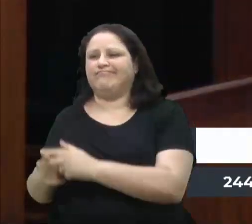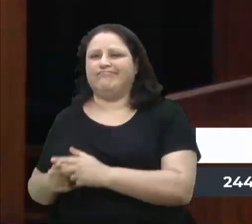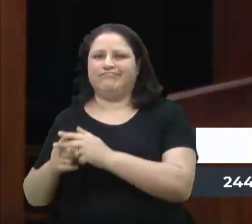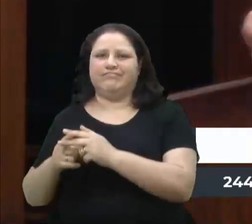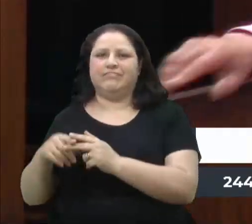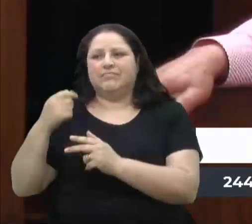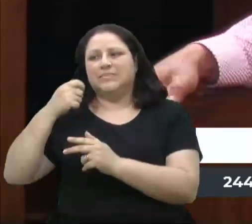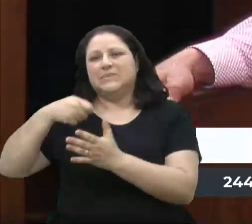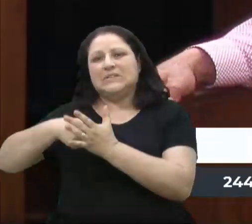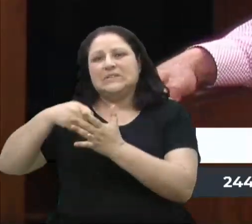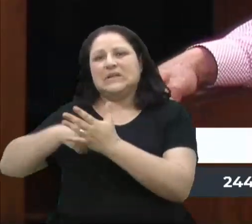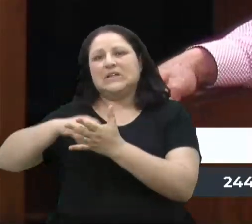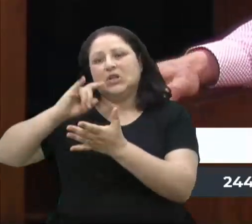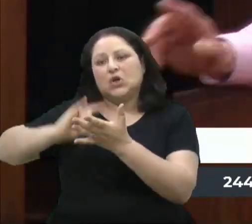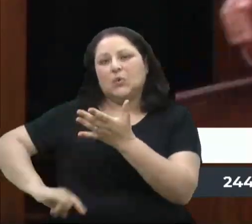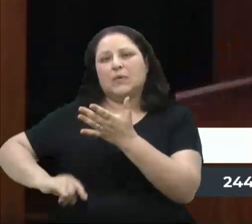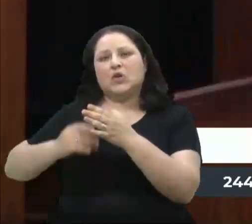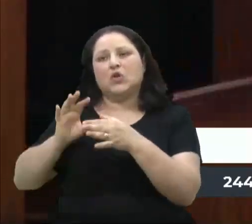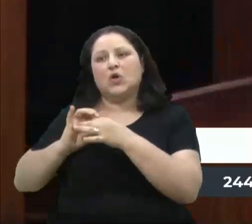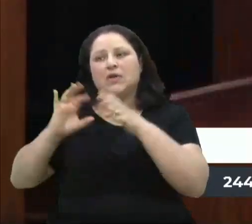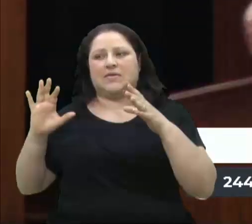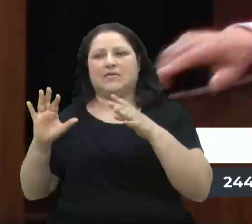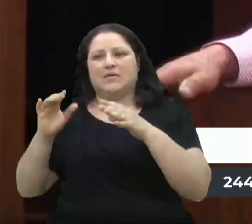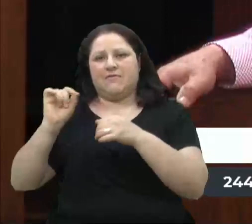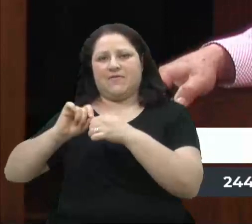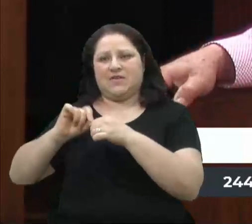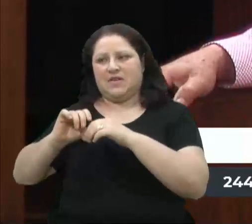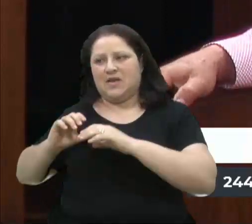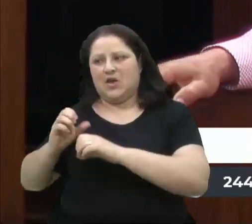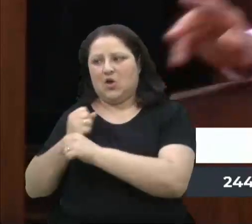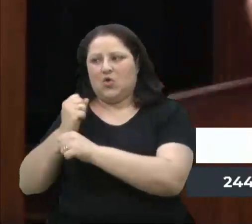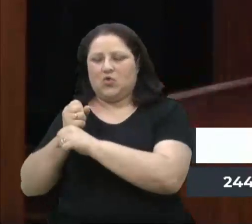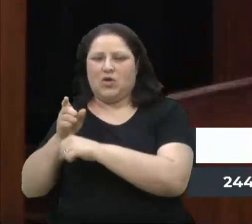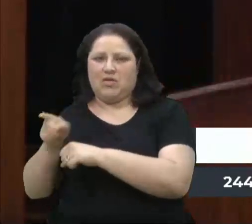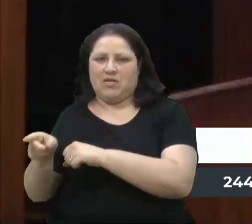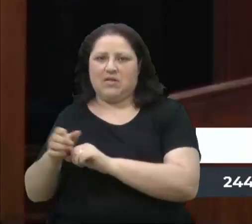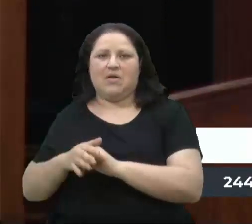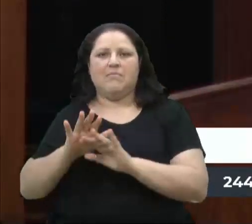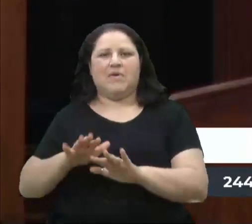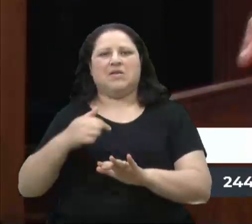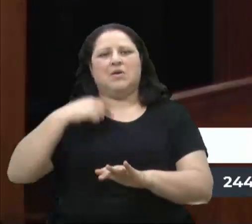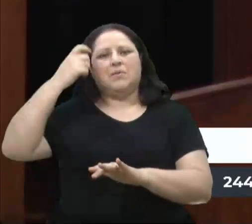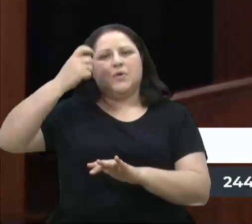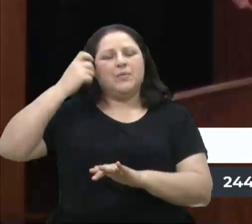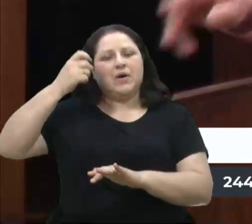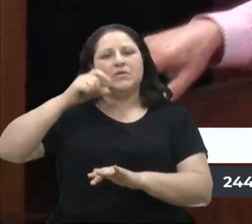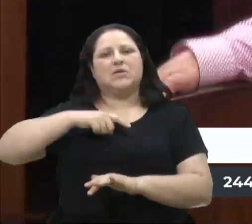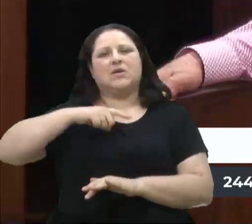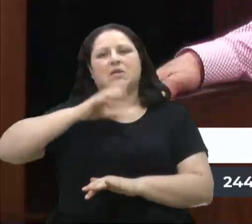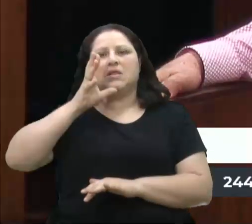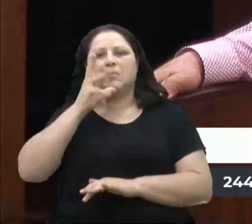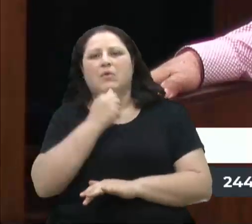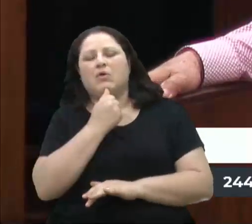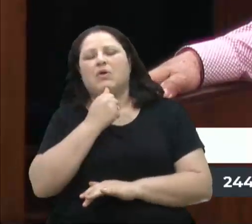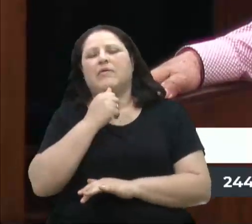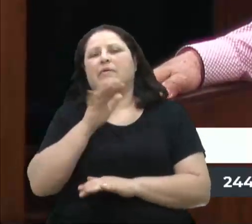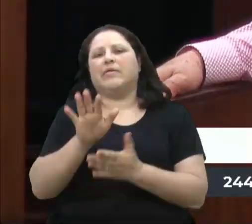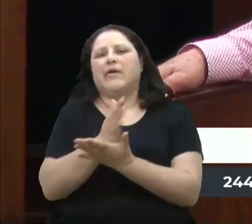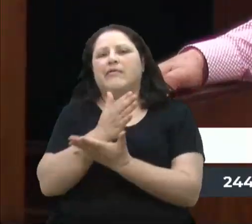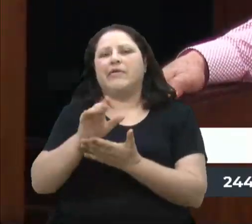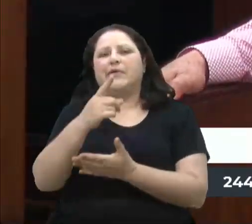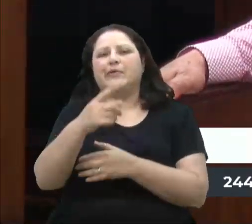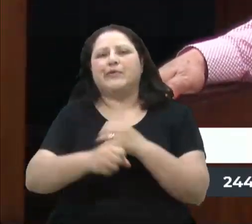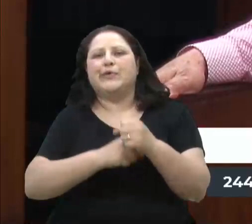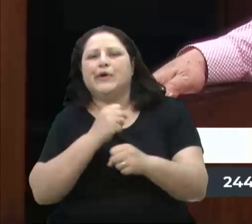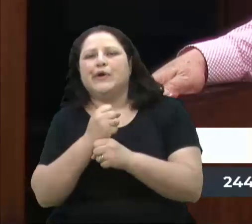Mas a minha preocupação, colegas, tudo isso demora muito tempo, talvez um ano e meio,